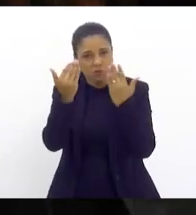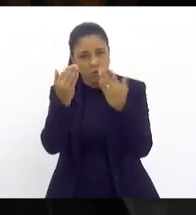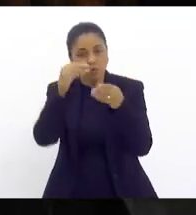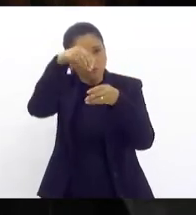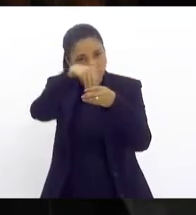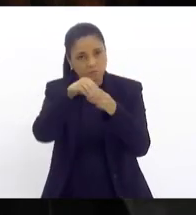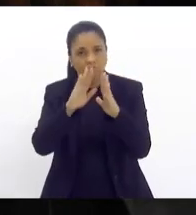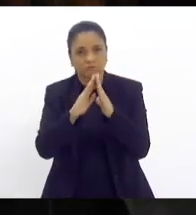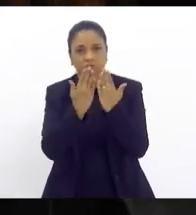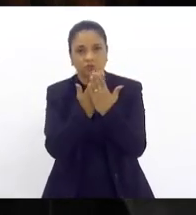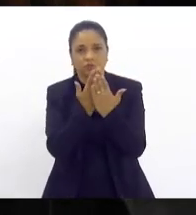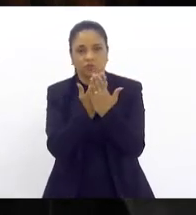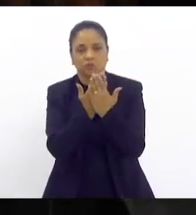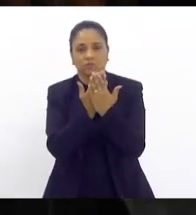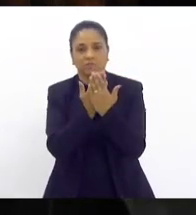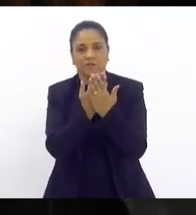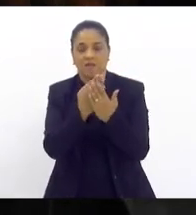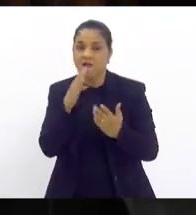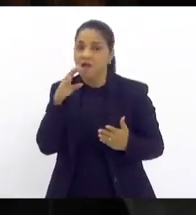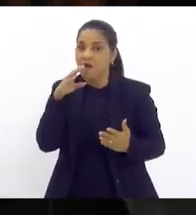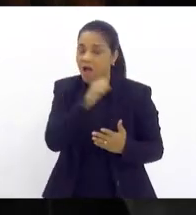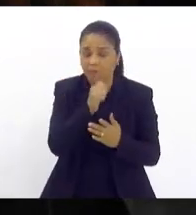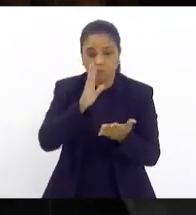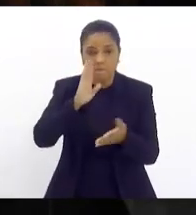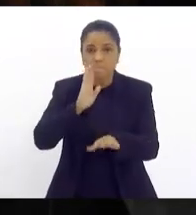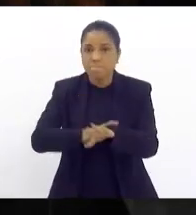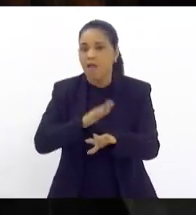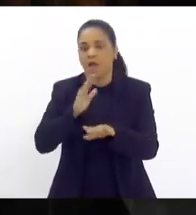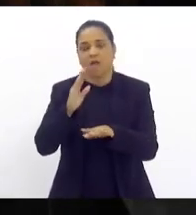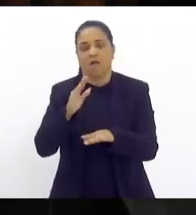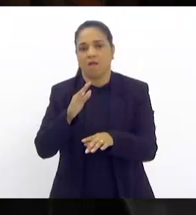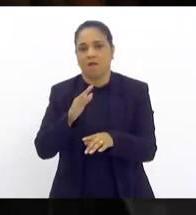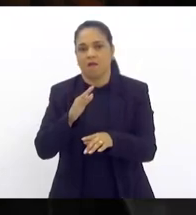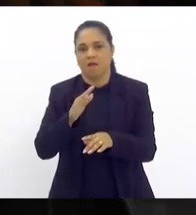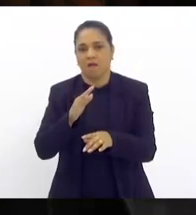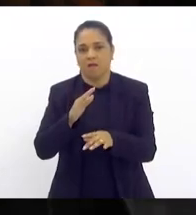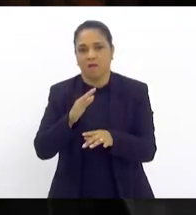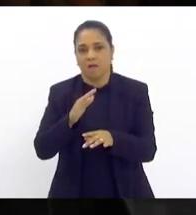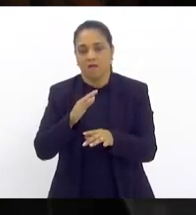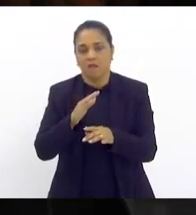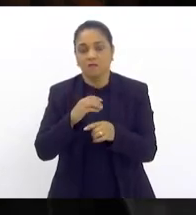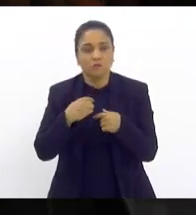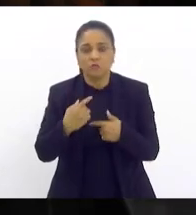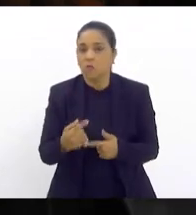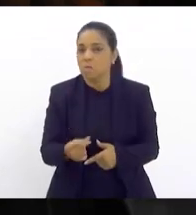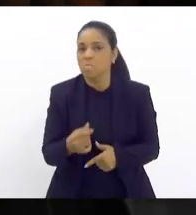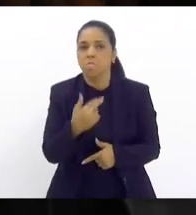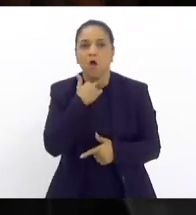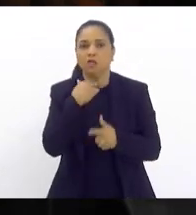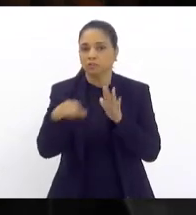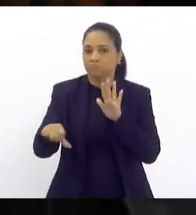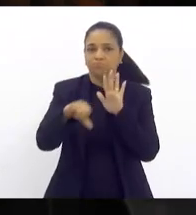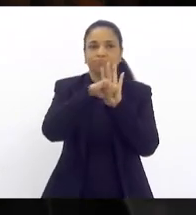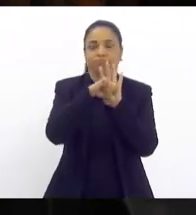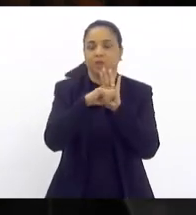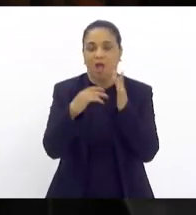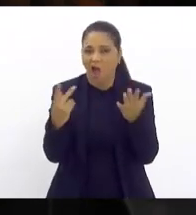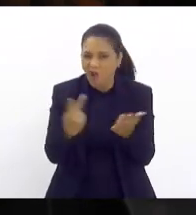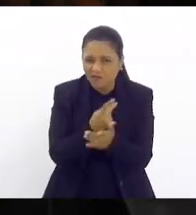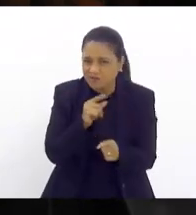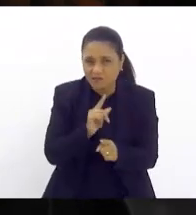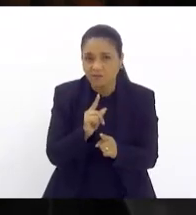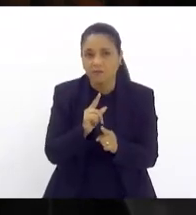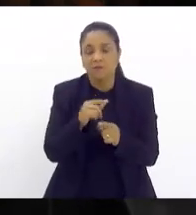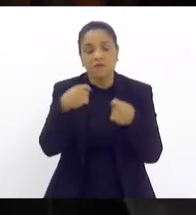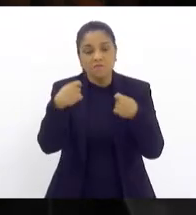escolas tem que ser imediato não dá para esperar a tragédia acontecer segundo lugar tem que ter